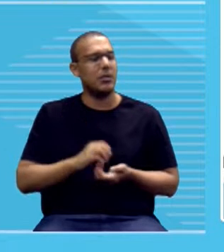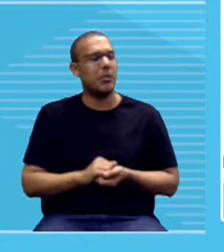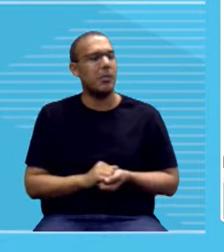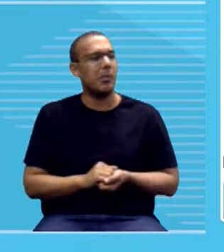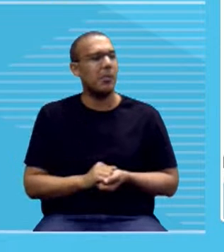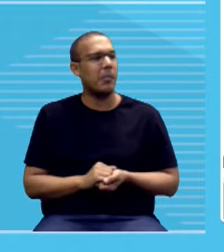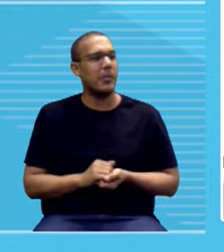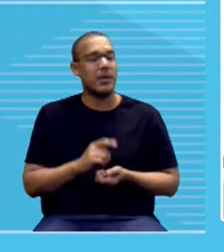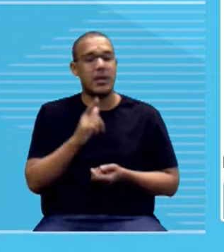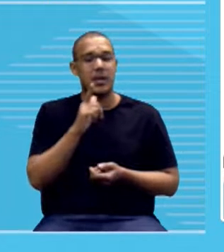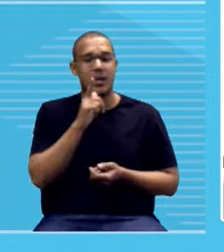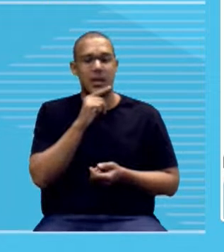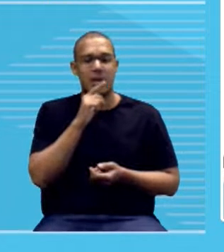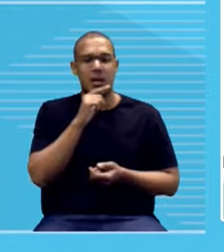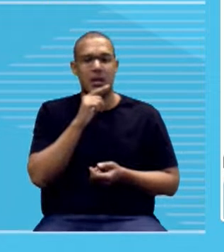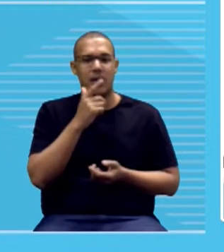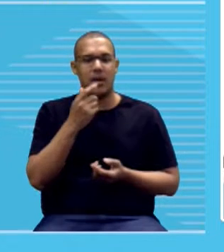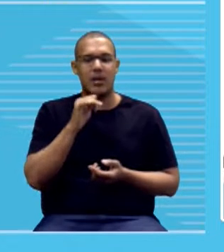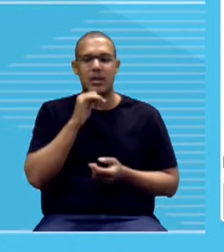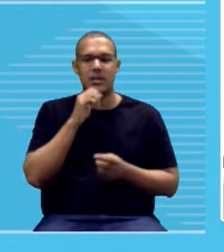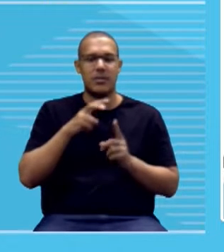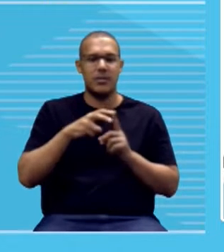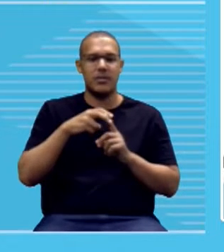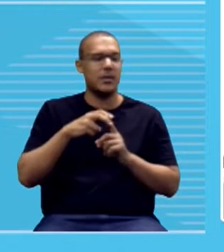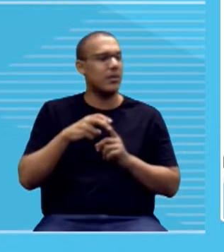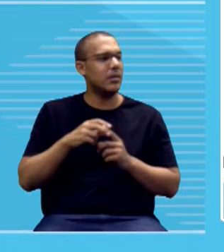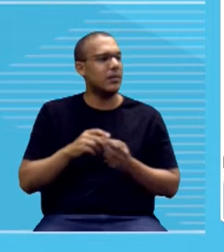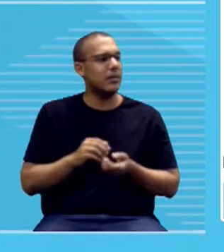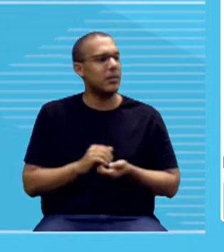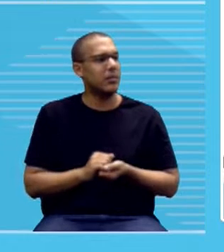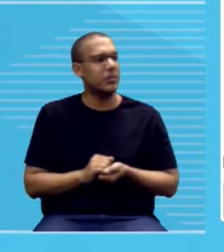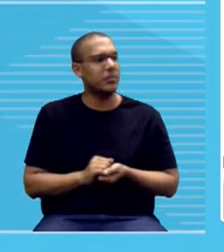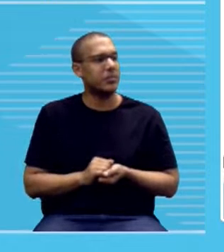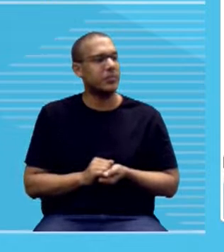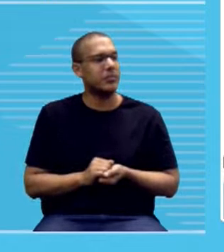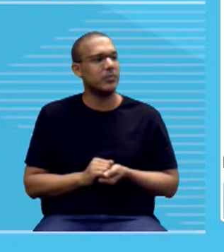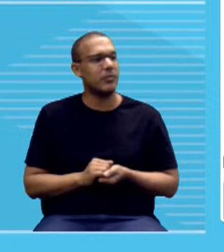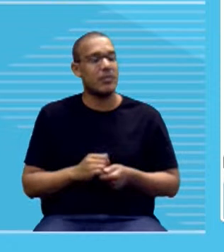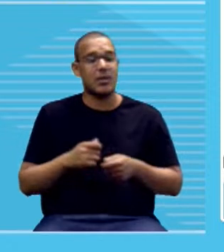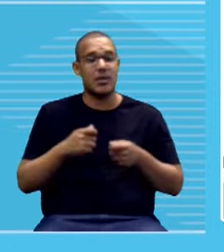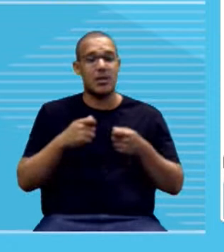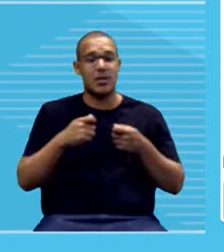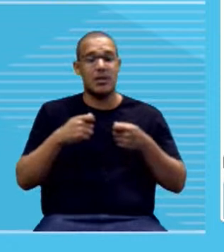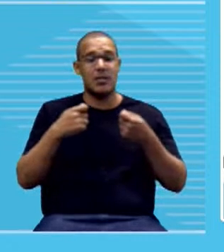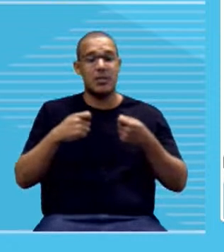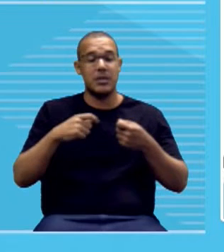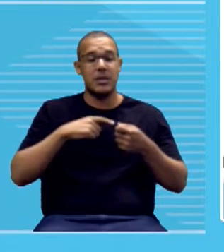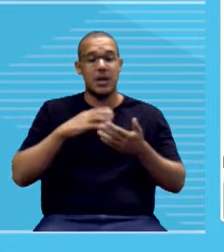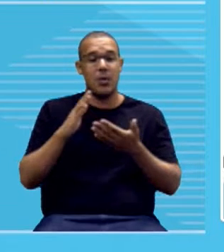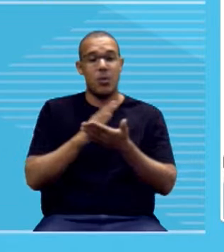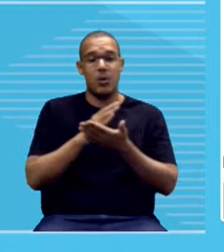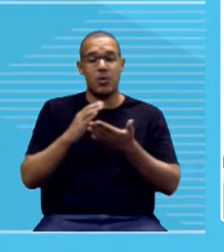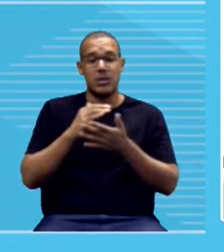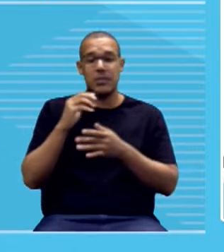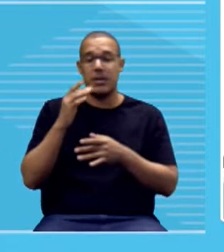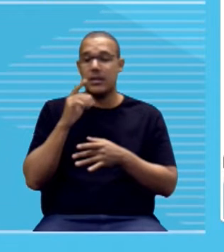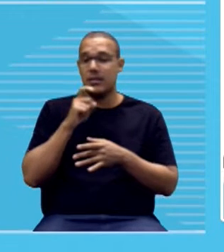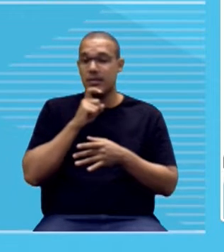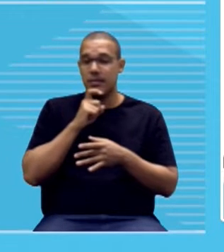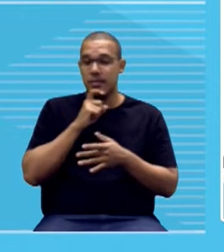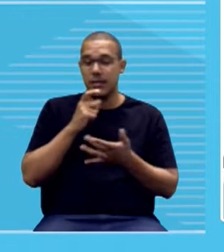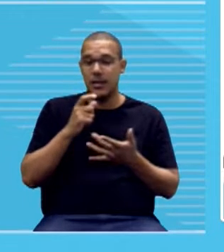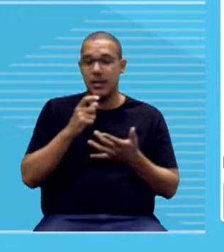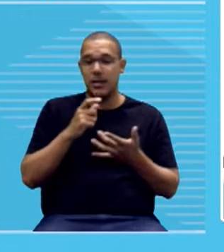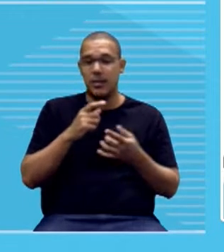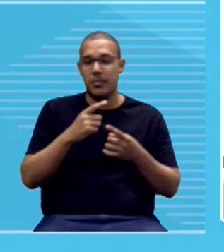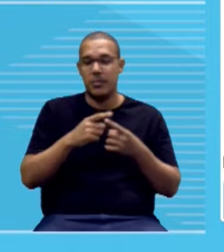E água como refrigerante e fluido de trabalho. Você precisa ter alguma coisa para resfriar o sistema. Como você está